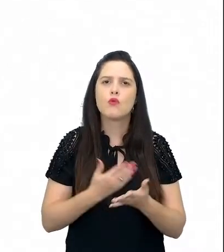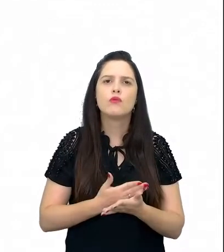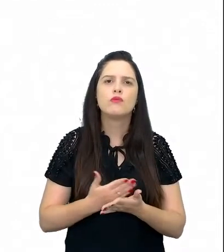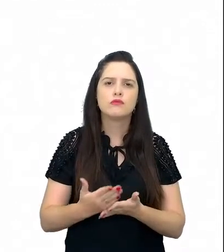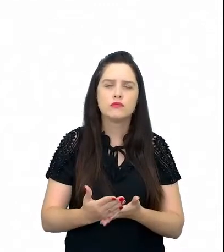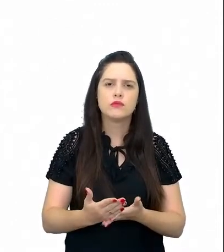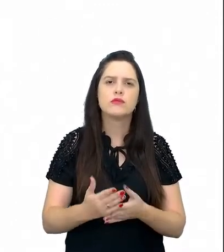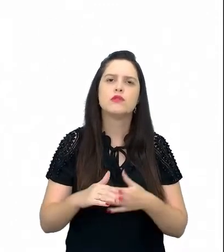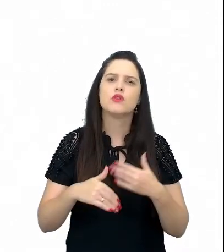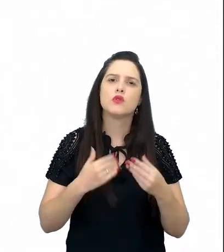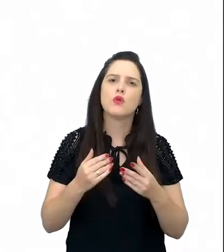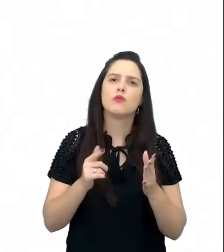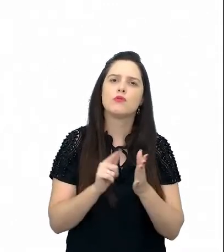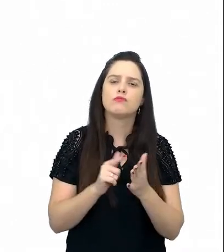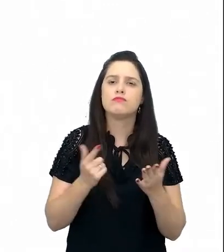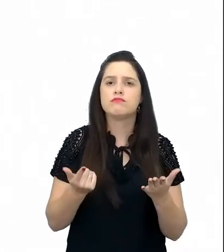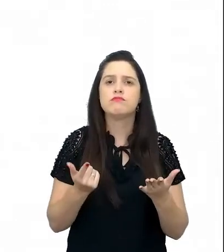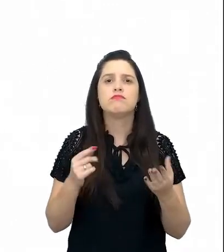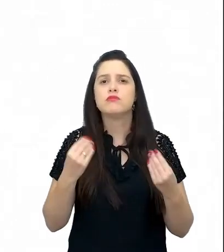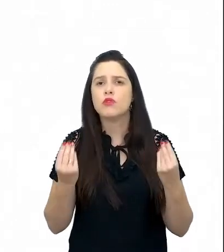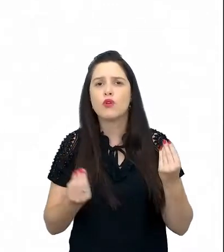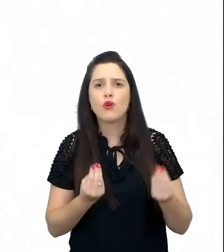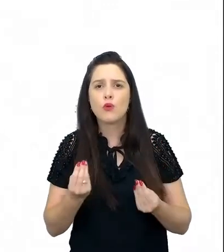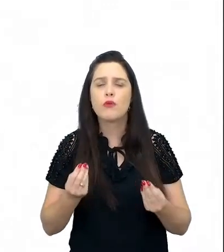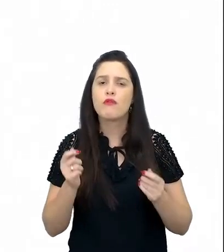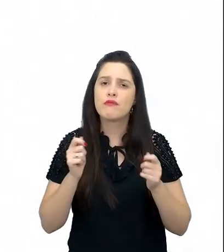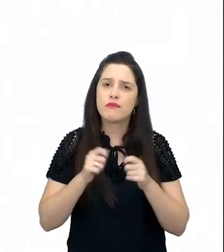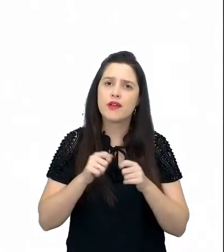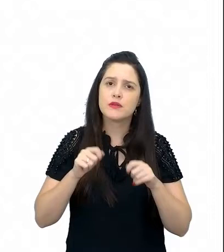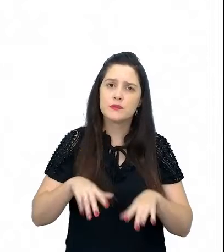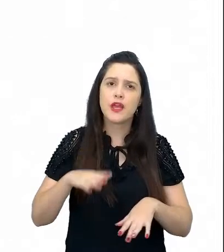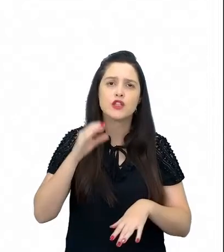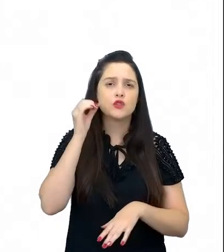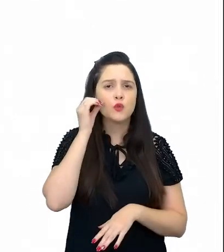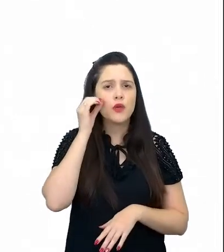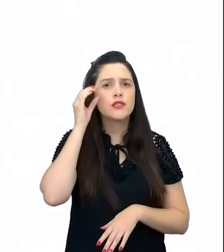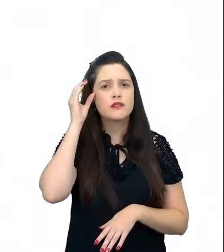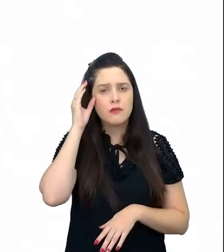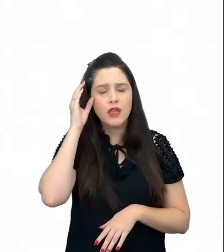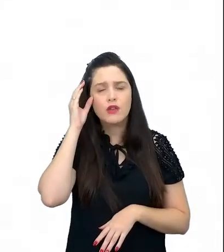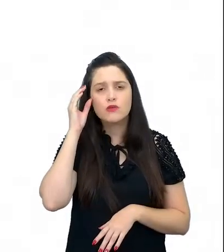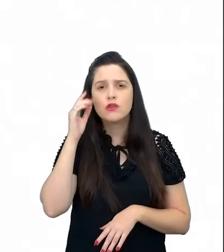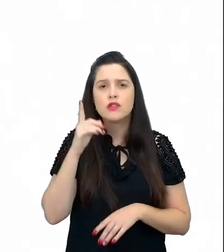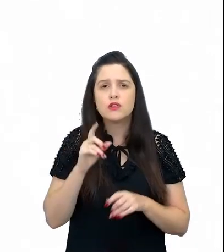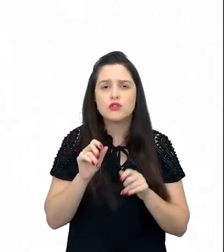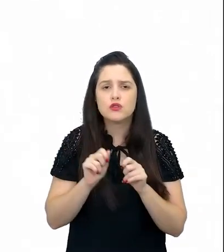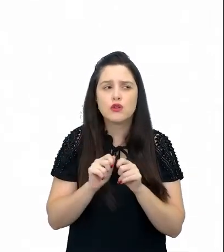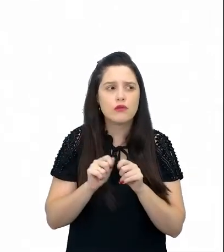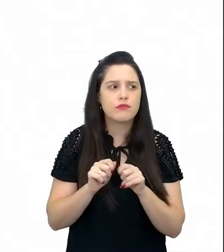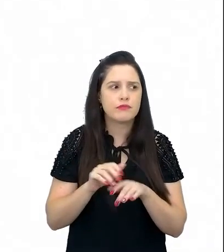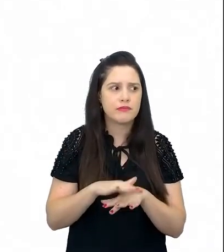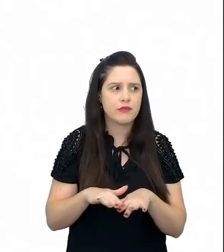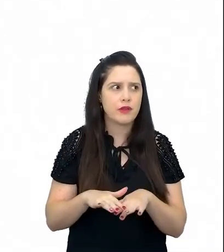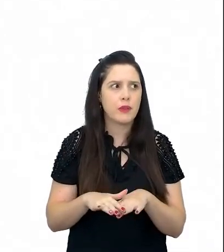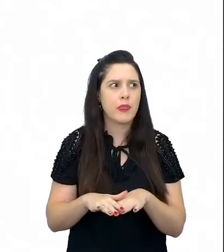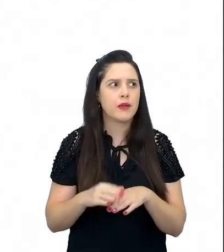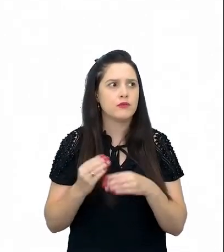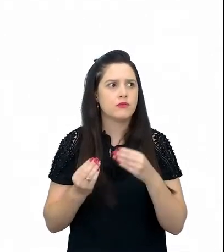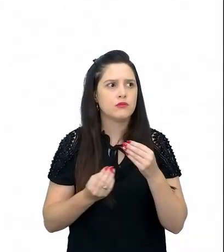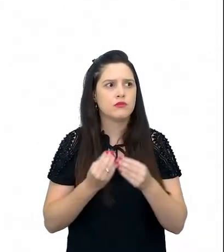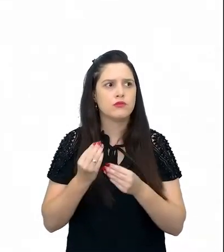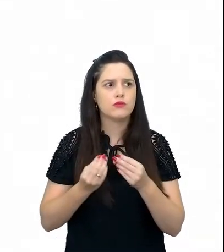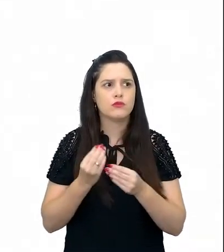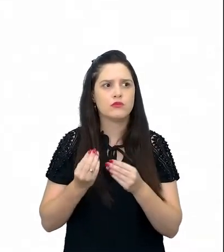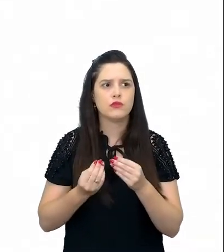de proporcionalidade, faz com que esse conhecimento não passe sem ele conhecer, ou seja, ele tem que dar conta disso.